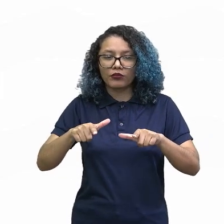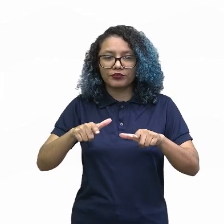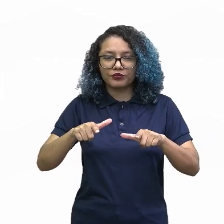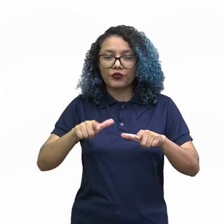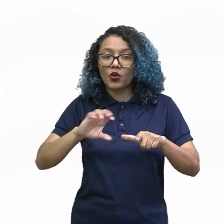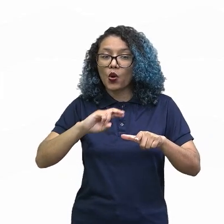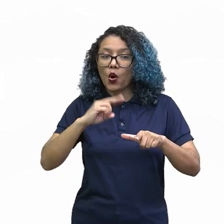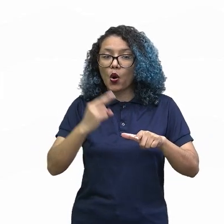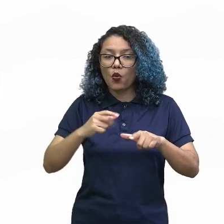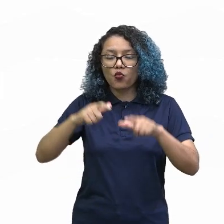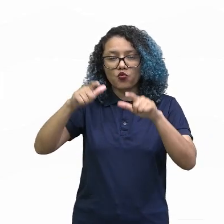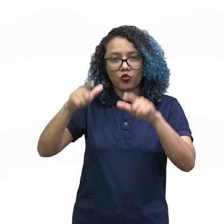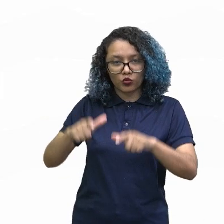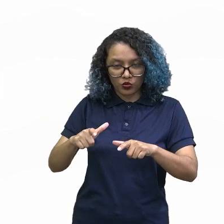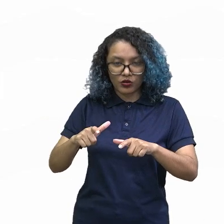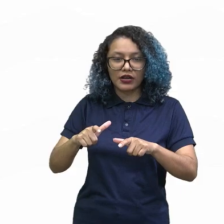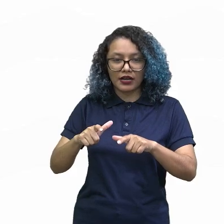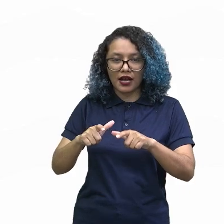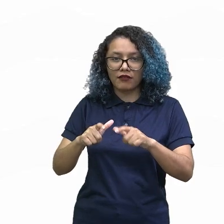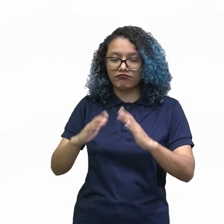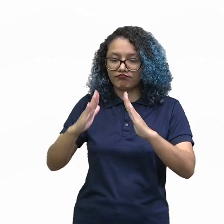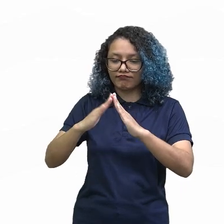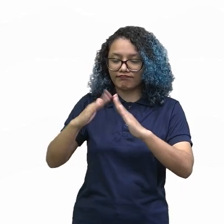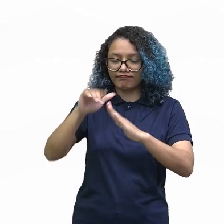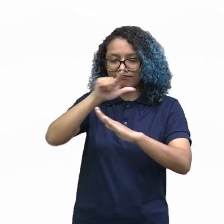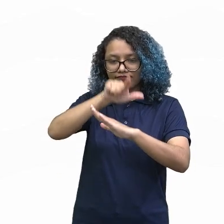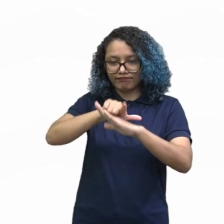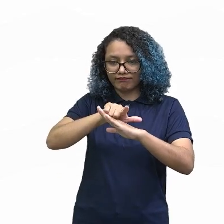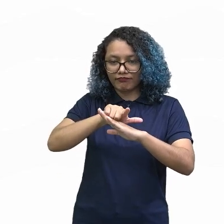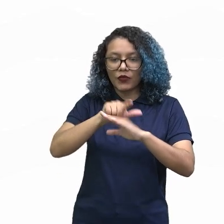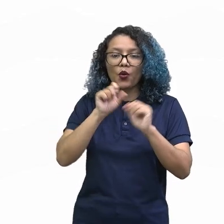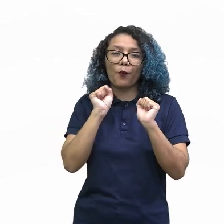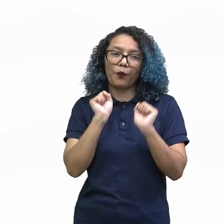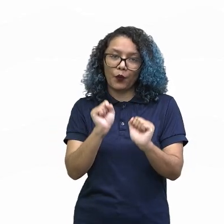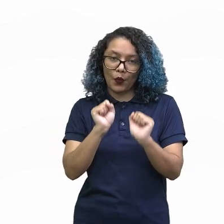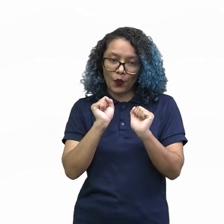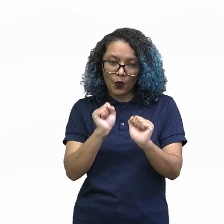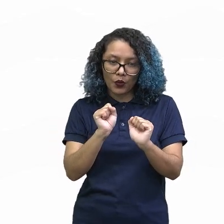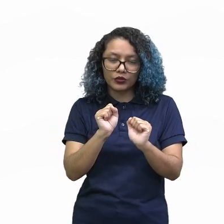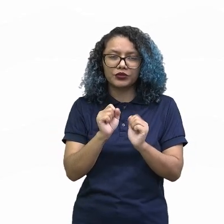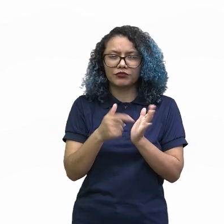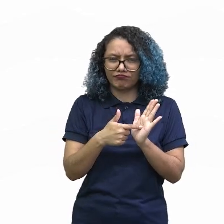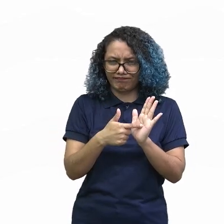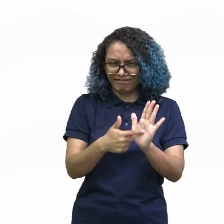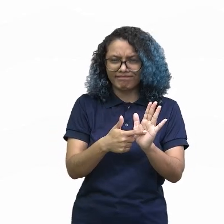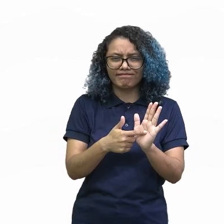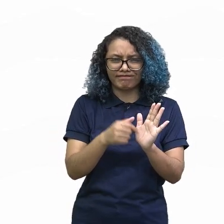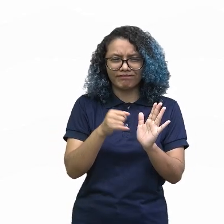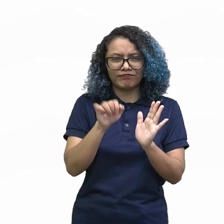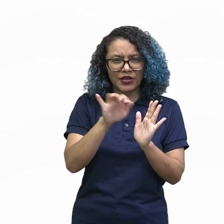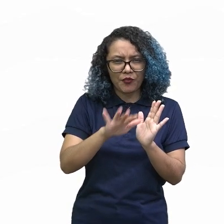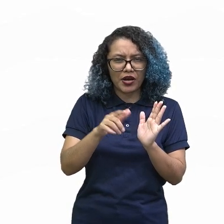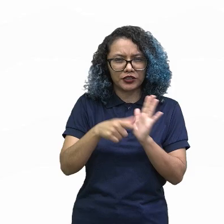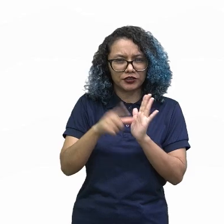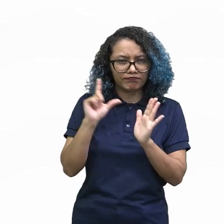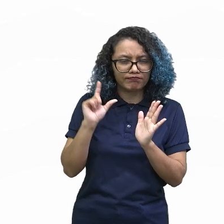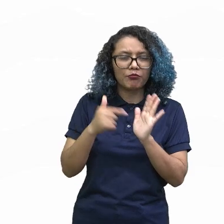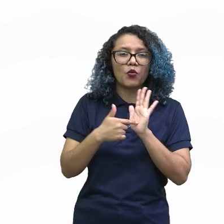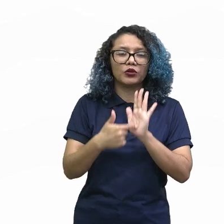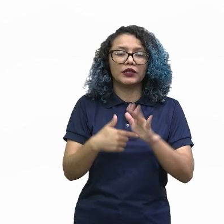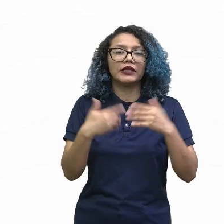de coletores instalados no telhado das residências, como a gente observou na imagem anterior, né? Se a pessoa ali